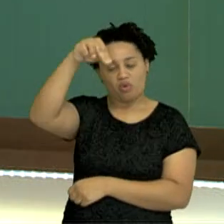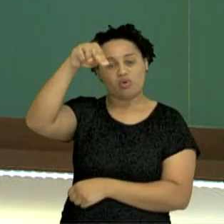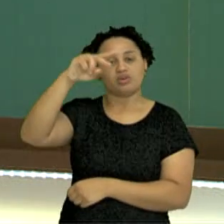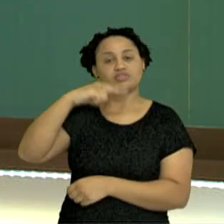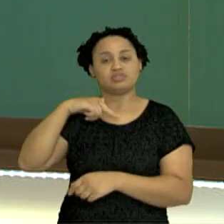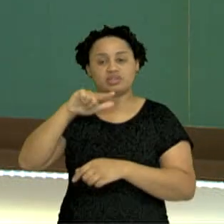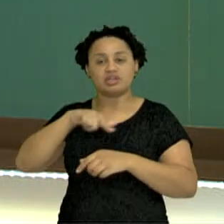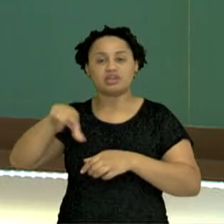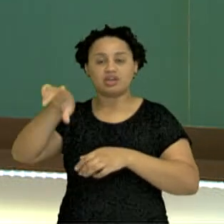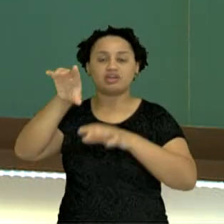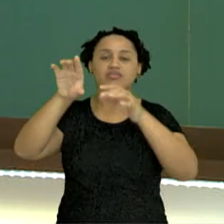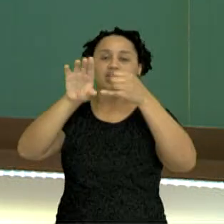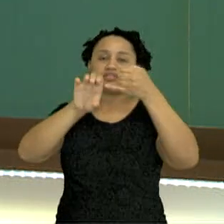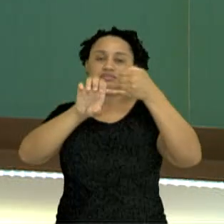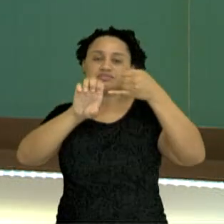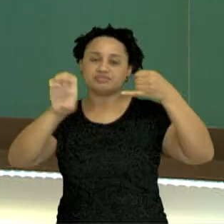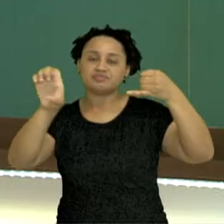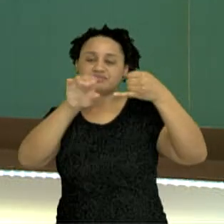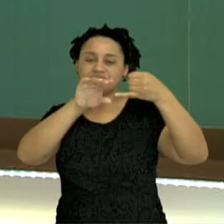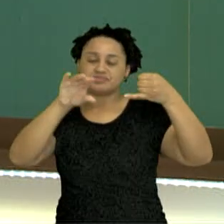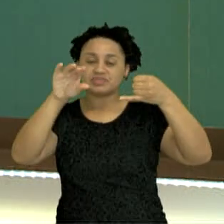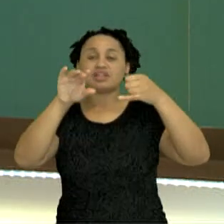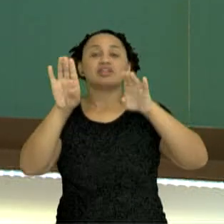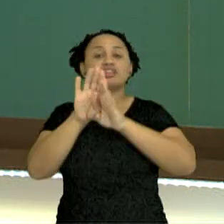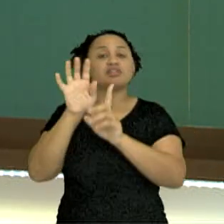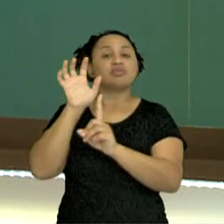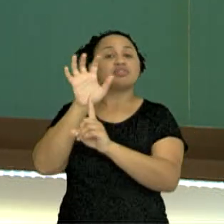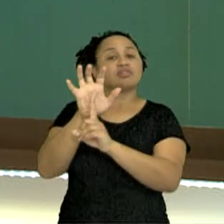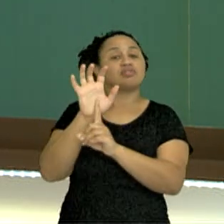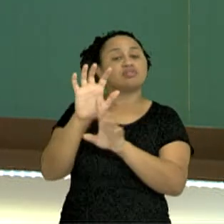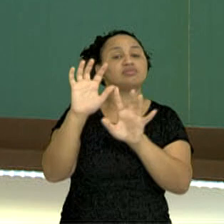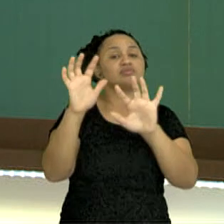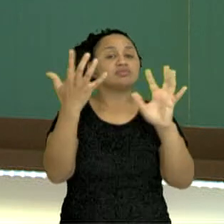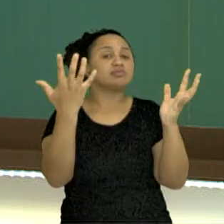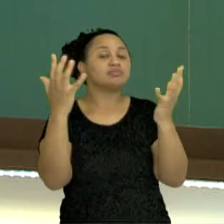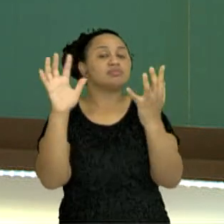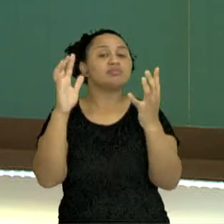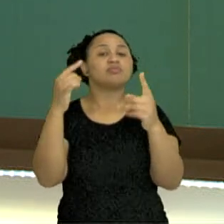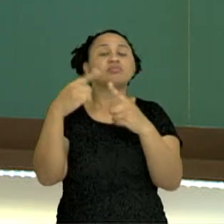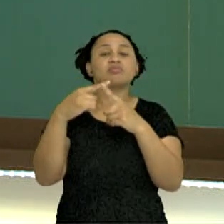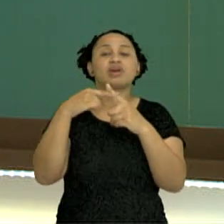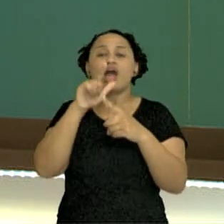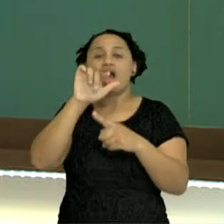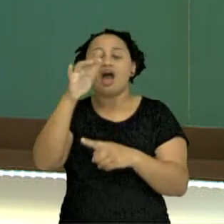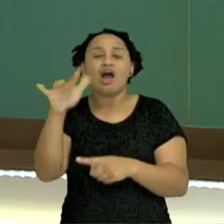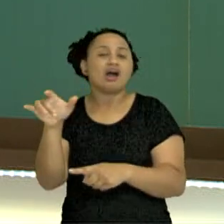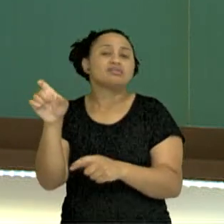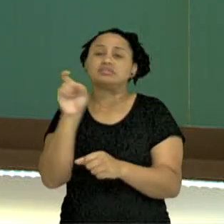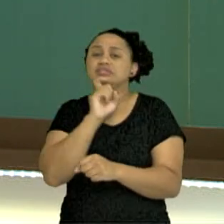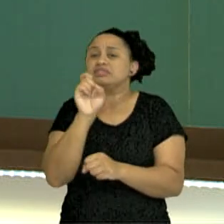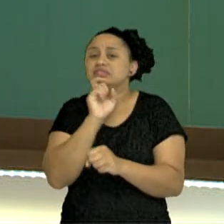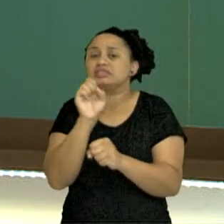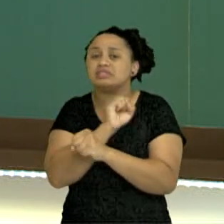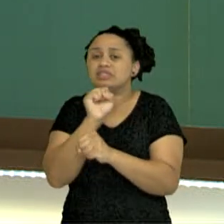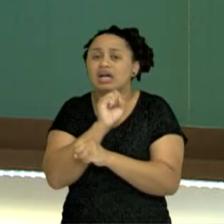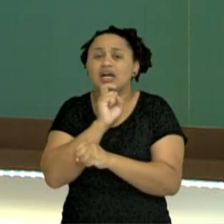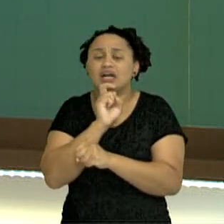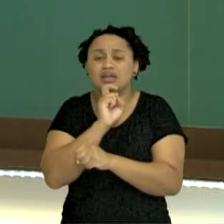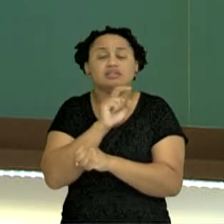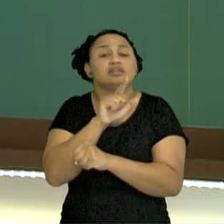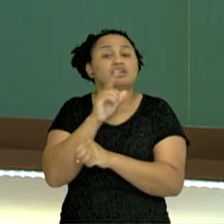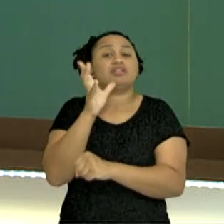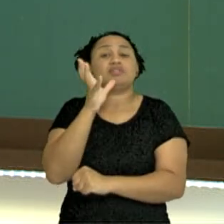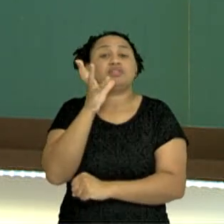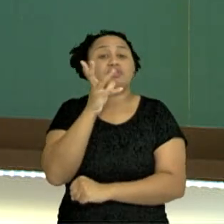direção à linha do Equador, ela também vai influenciar no clima, pois vai trazer águas geladas. E essas águas geladas